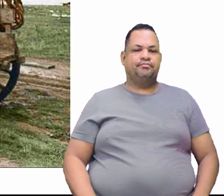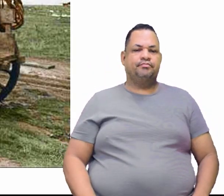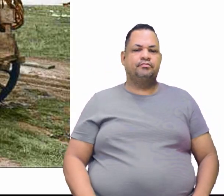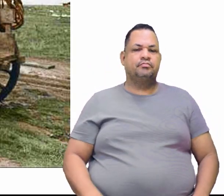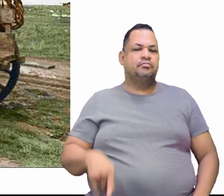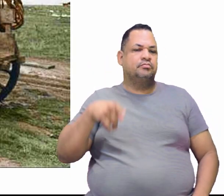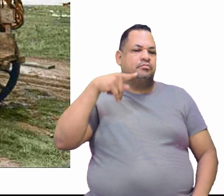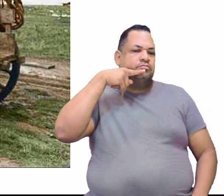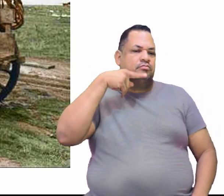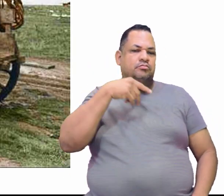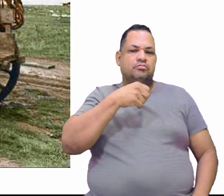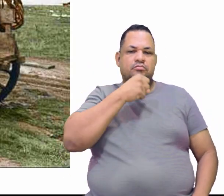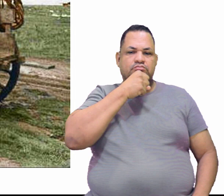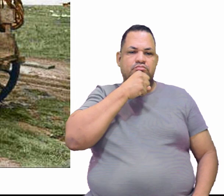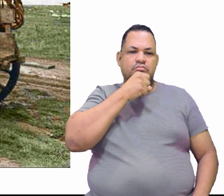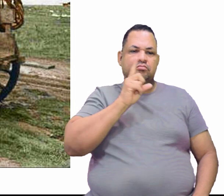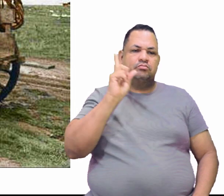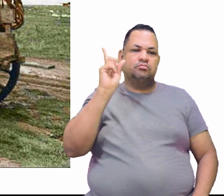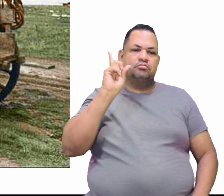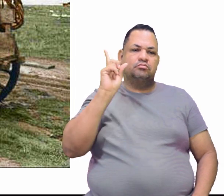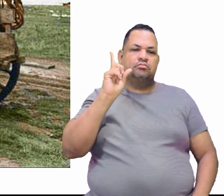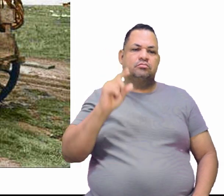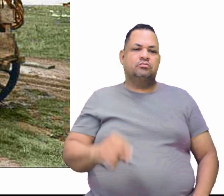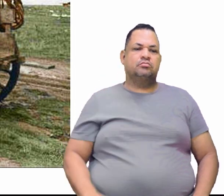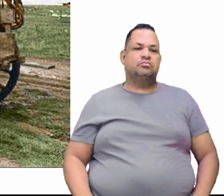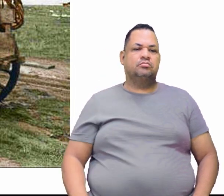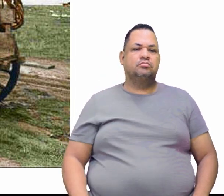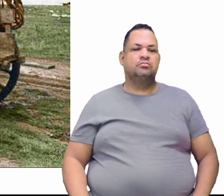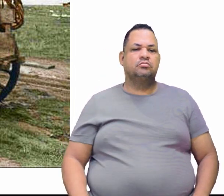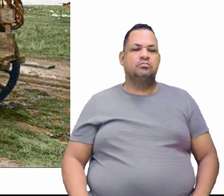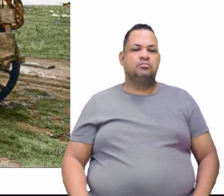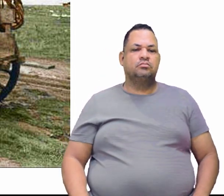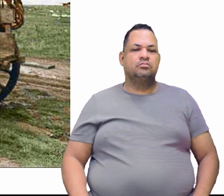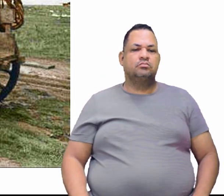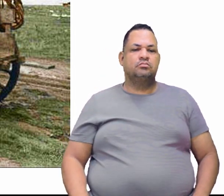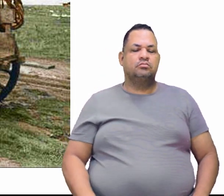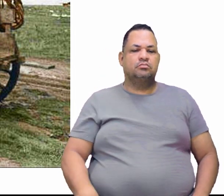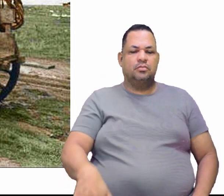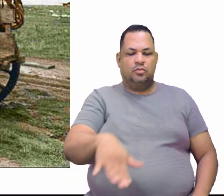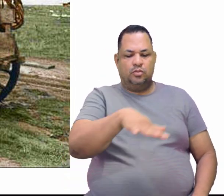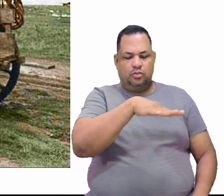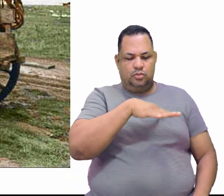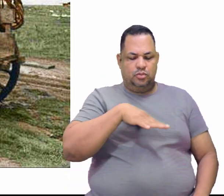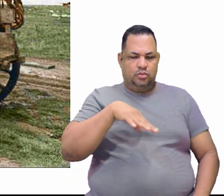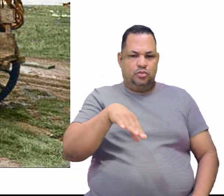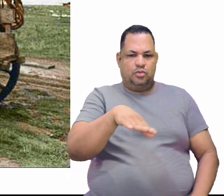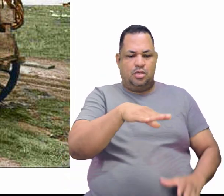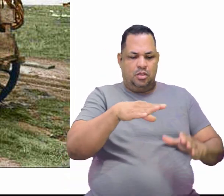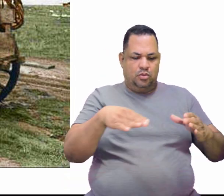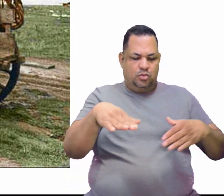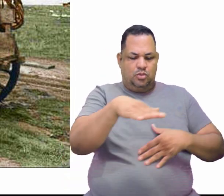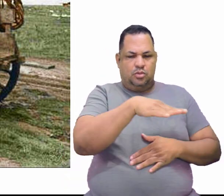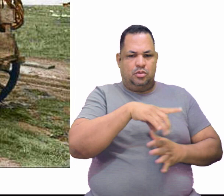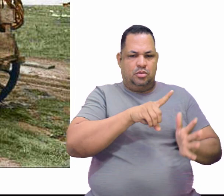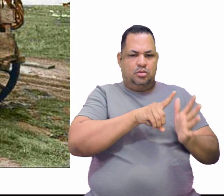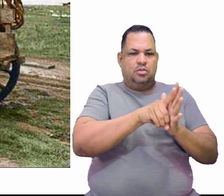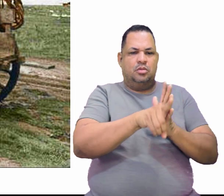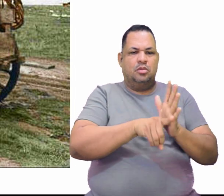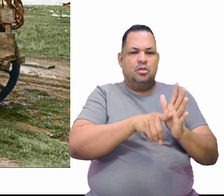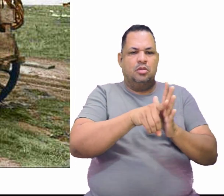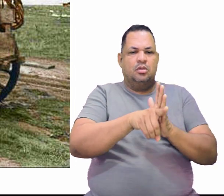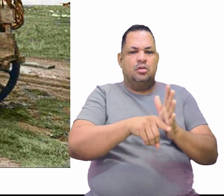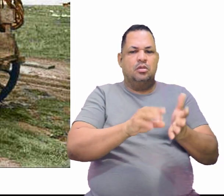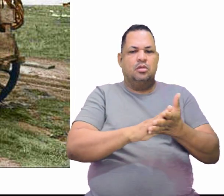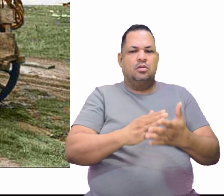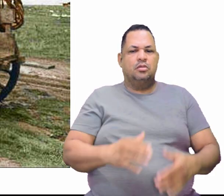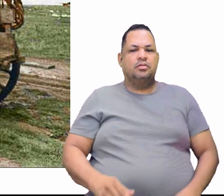Olha aí, Porto Velho. Ali embaixo, no complexo ferroviário. Imagine, senhores, aí